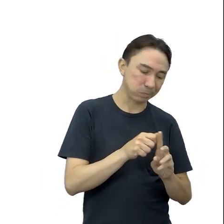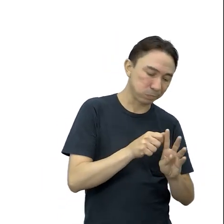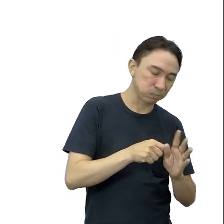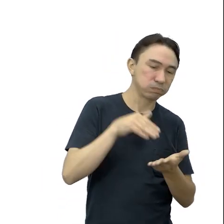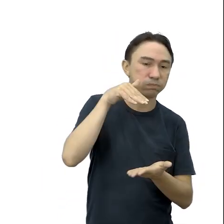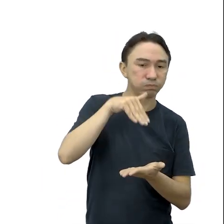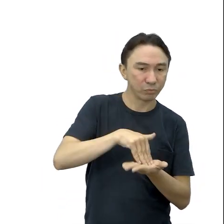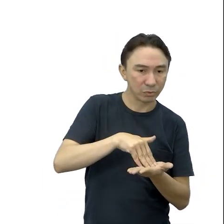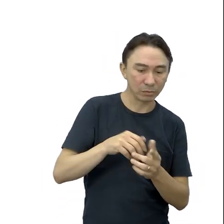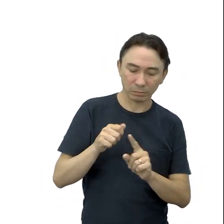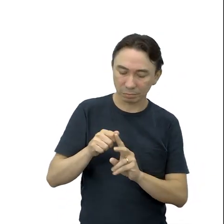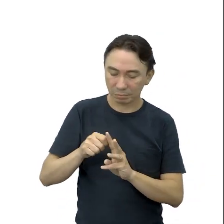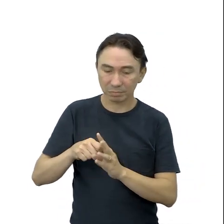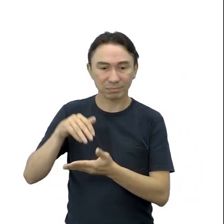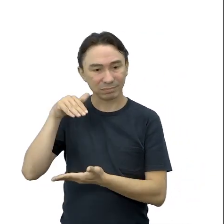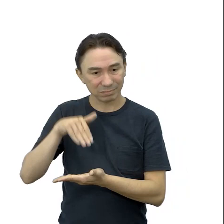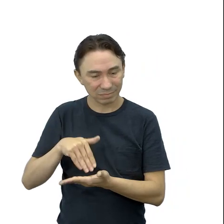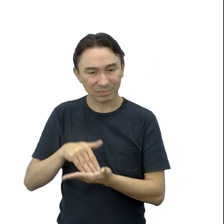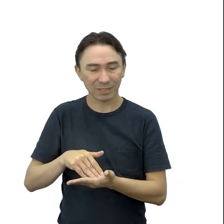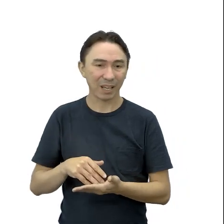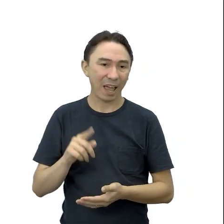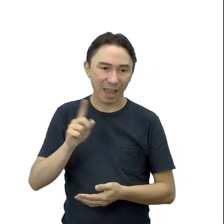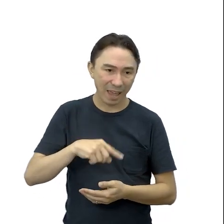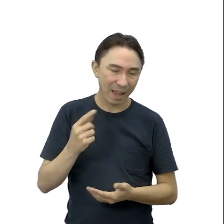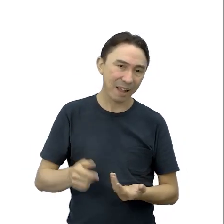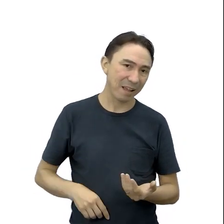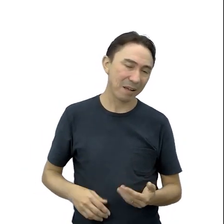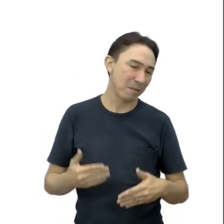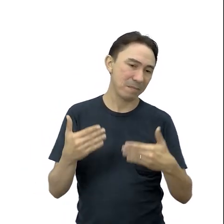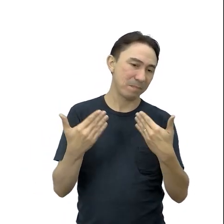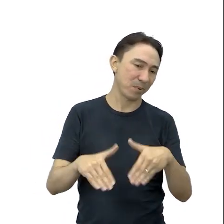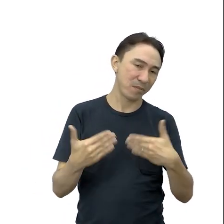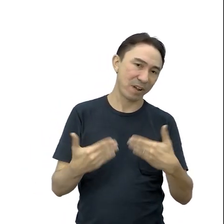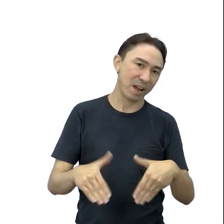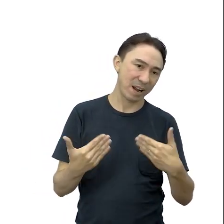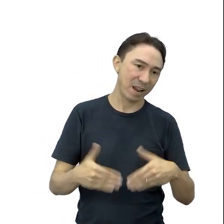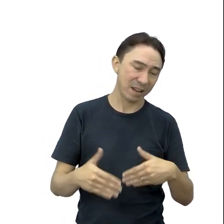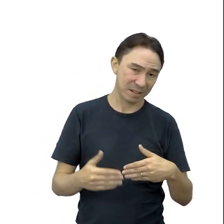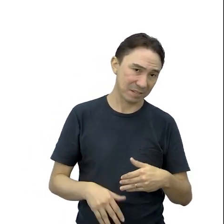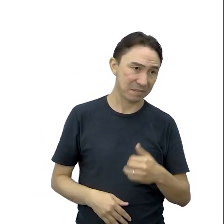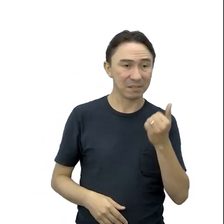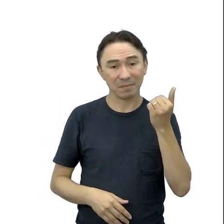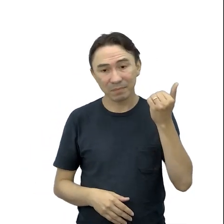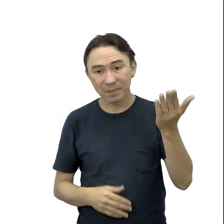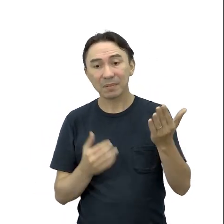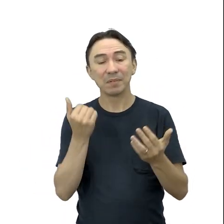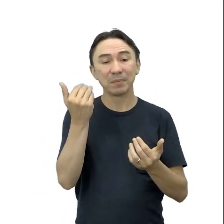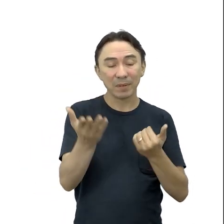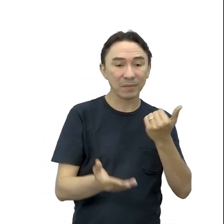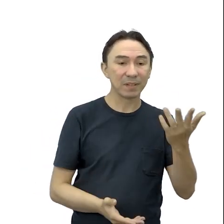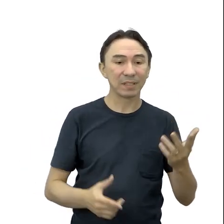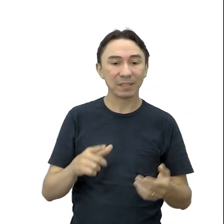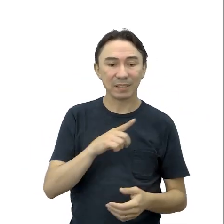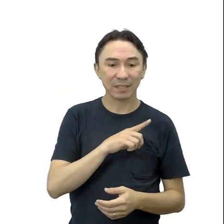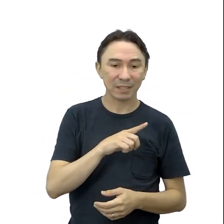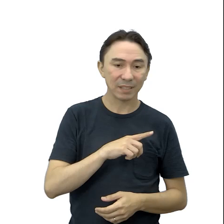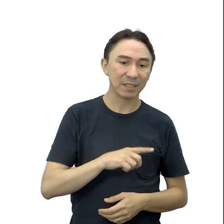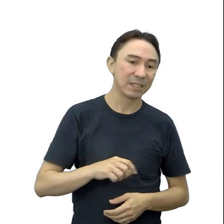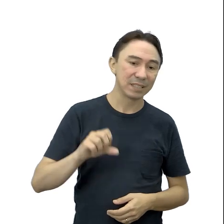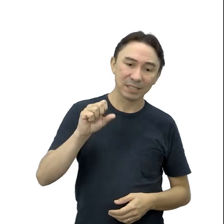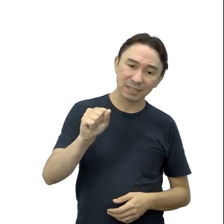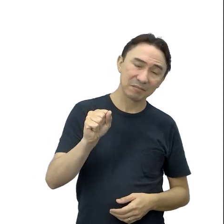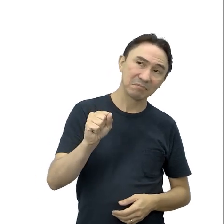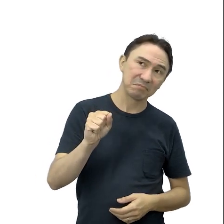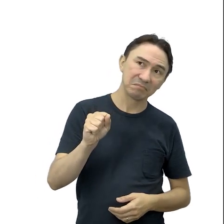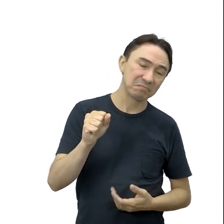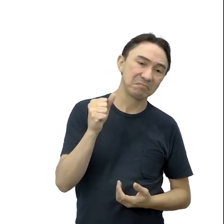avaliações externas, tá? De SARESP, SAEB, então a gente olha para essas modalidades avaliativas,